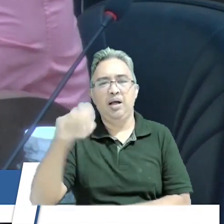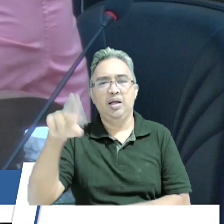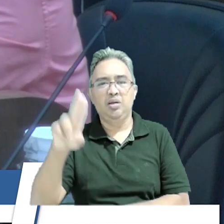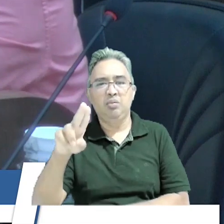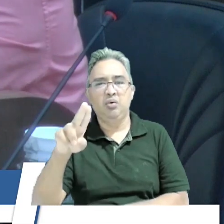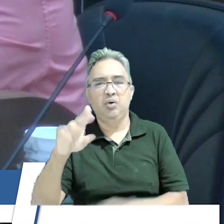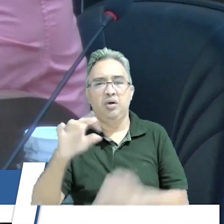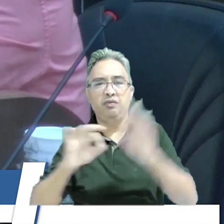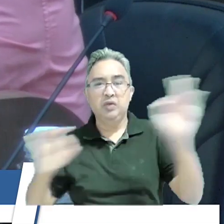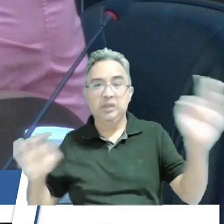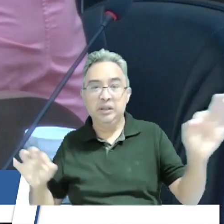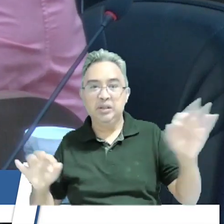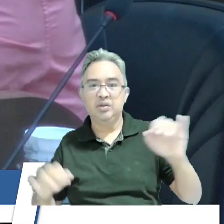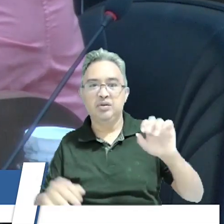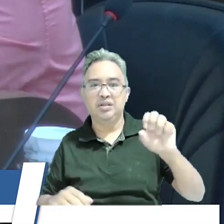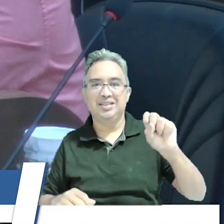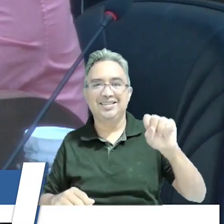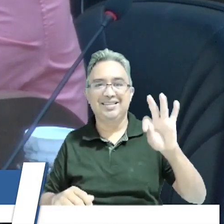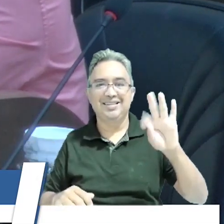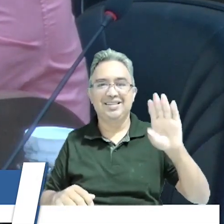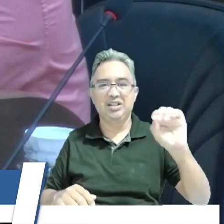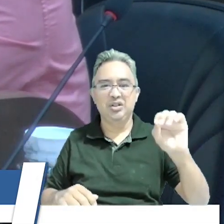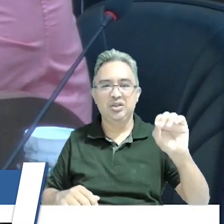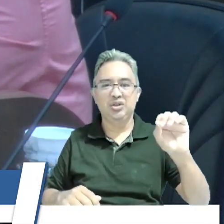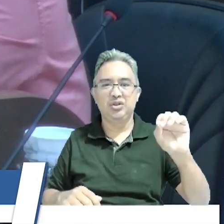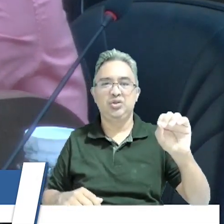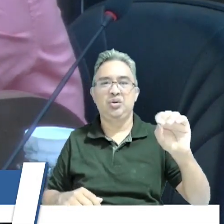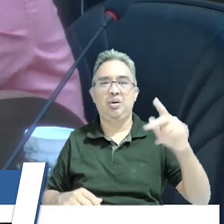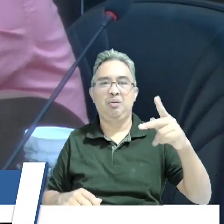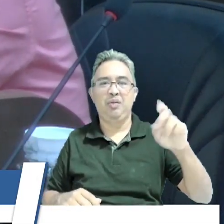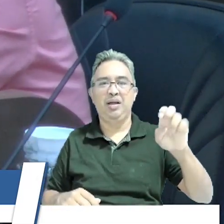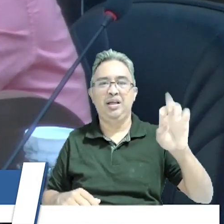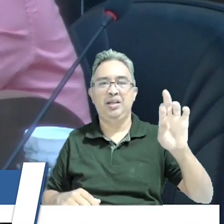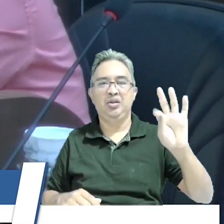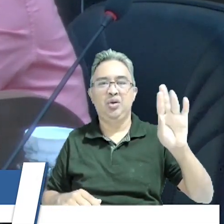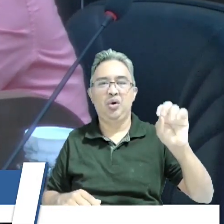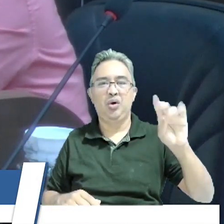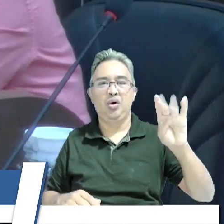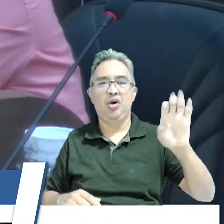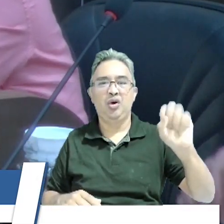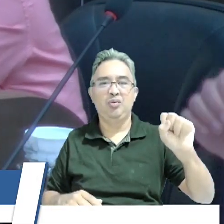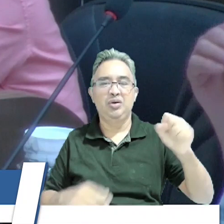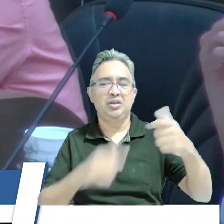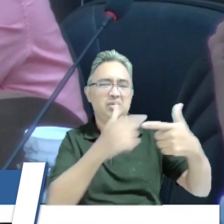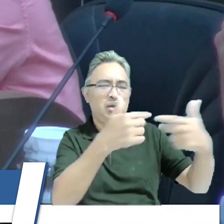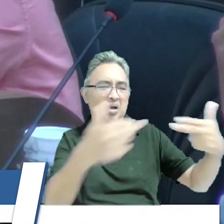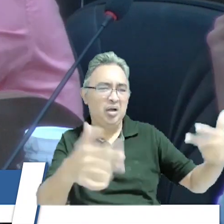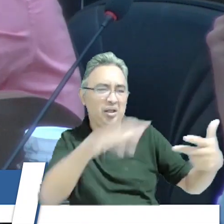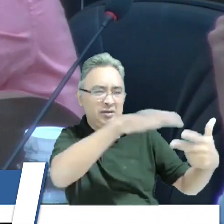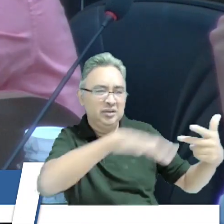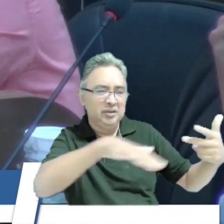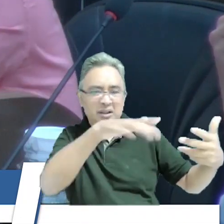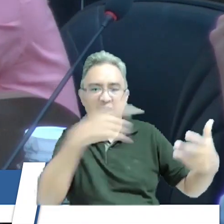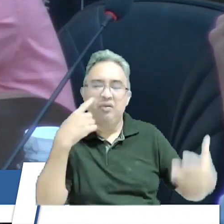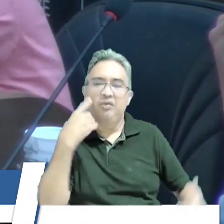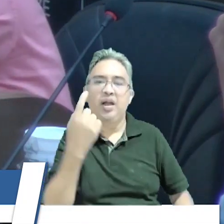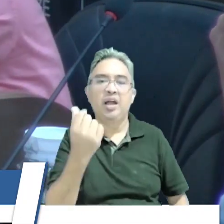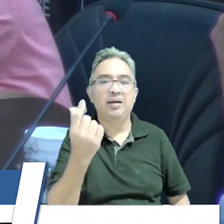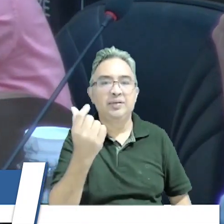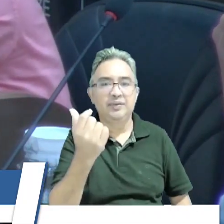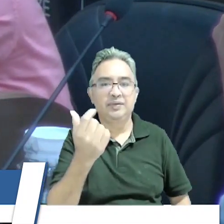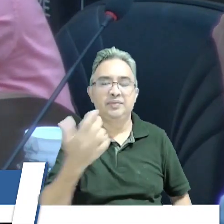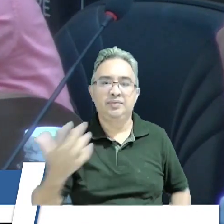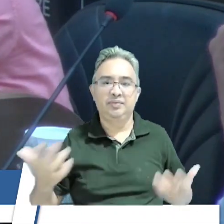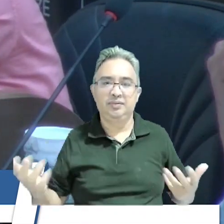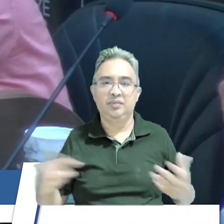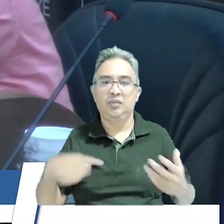sítio Petrópolis, para o Liporace, para o Luísa. Olha o custo que fica tudo isso aí. Então, nós fomos